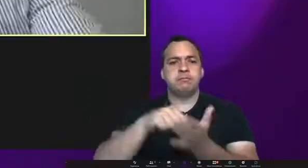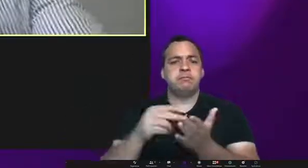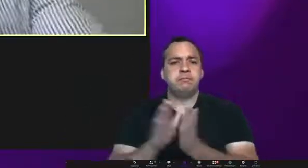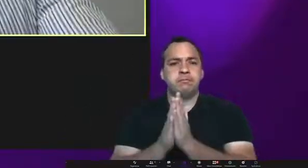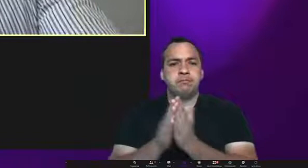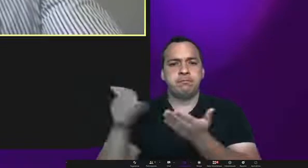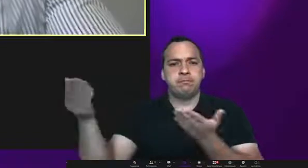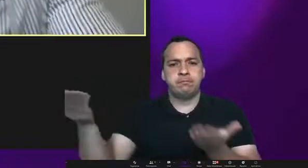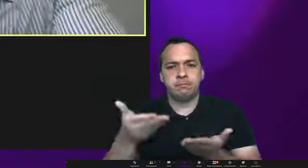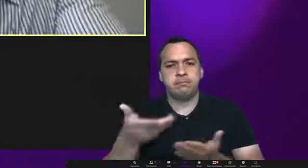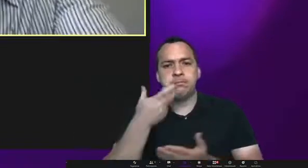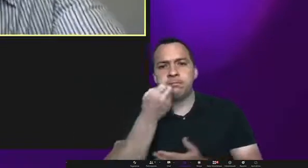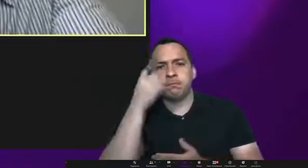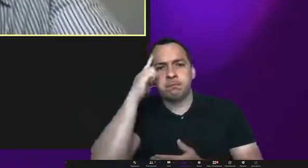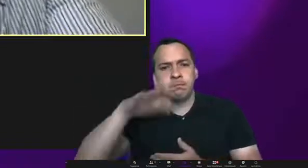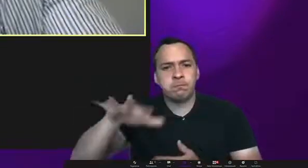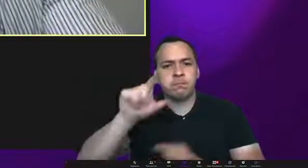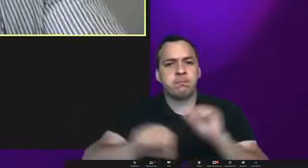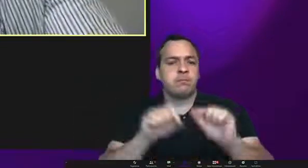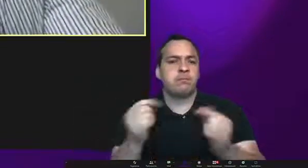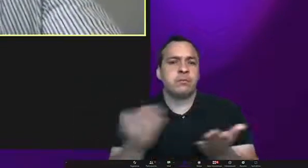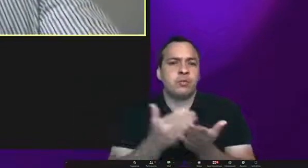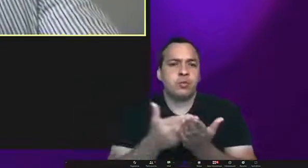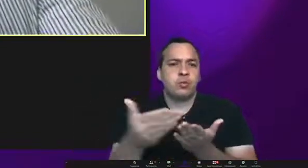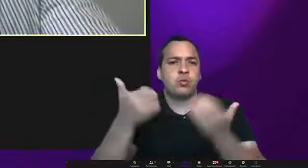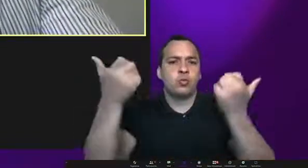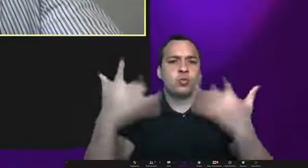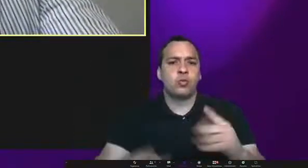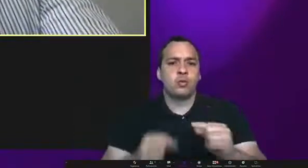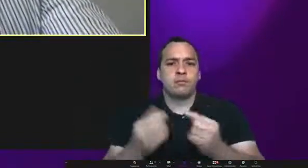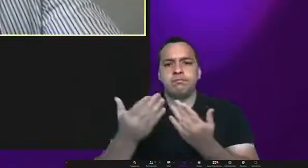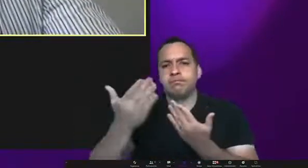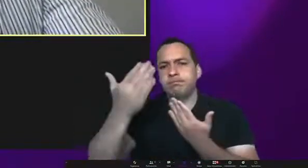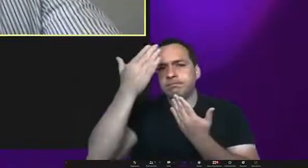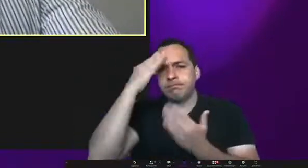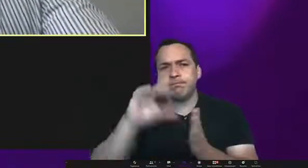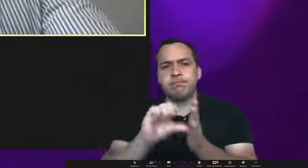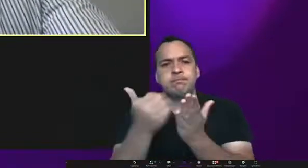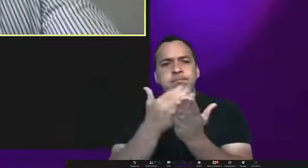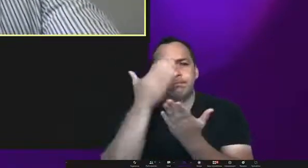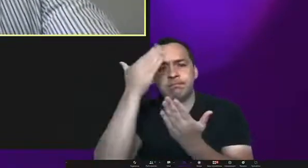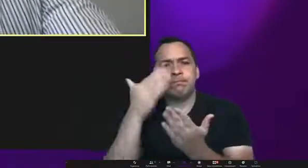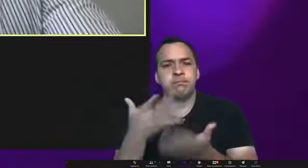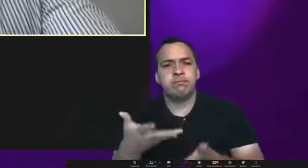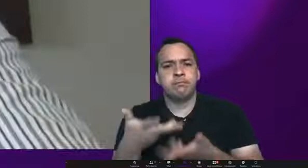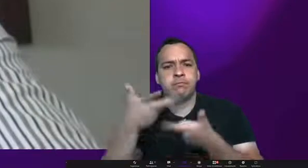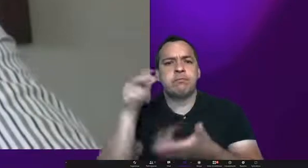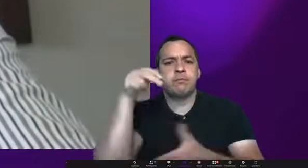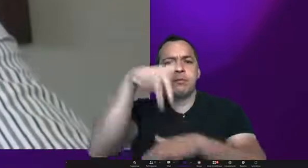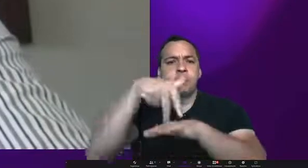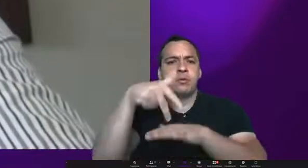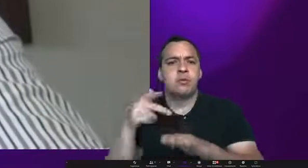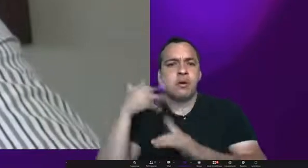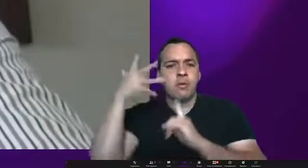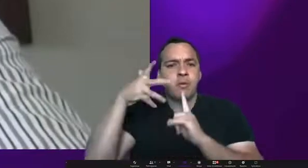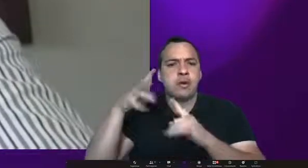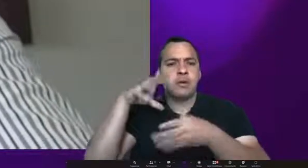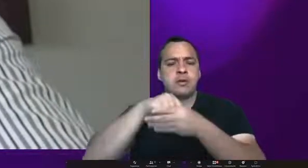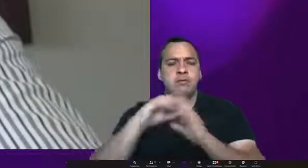Bom dia a todos. Inicialmente, eu gostaria de agradecer o convite para poder participar desse